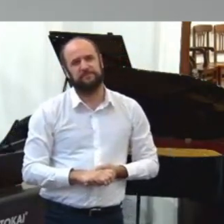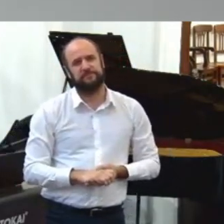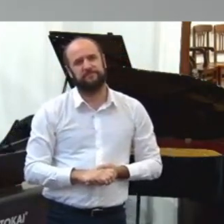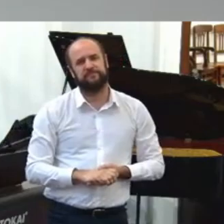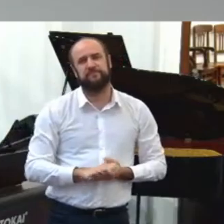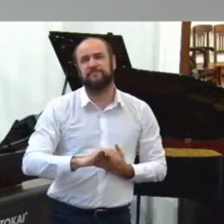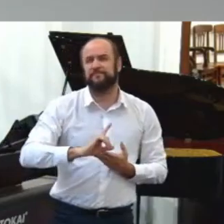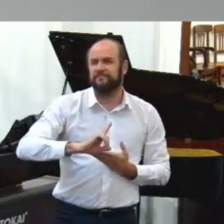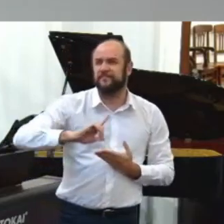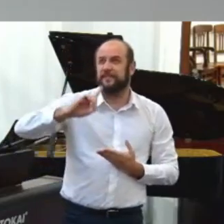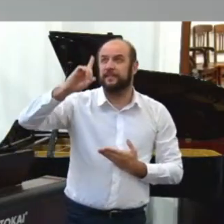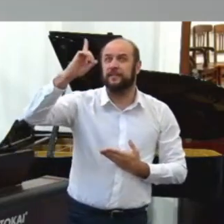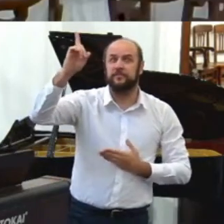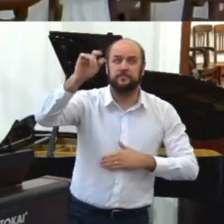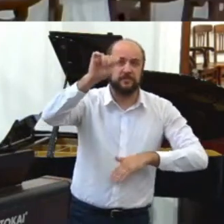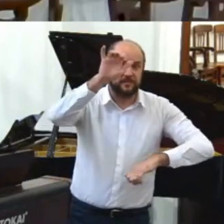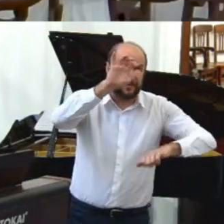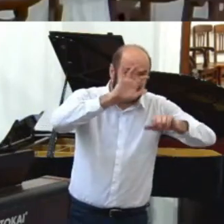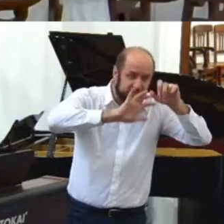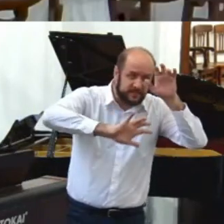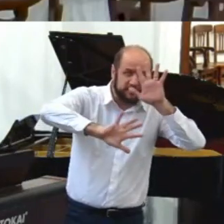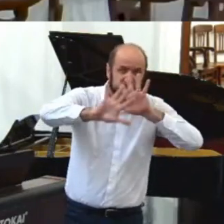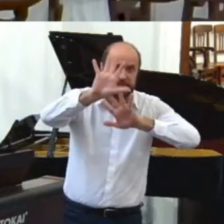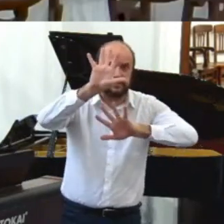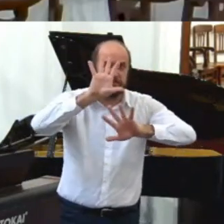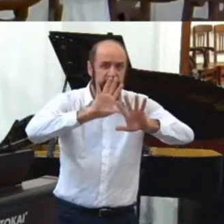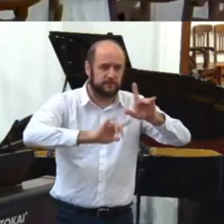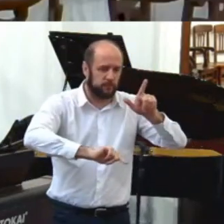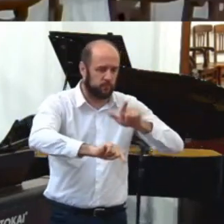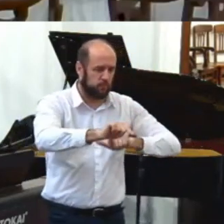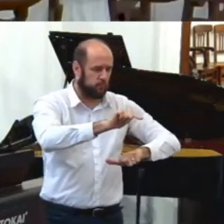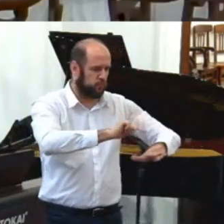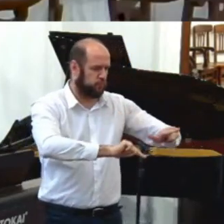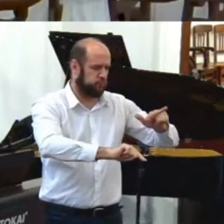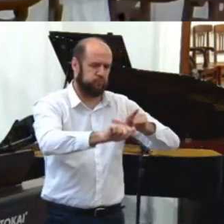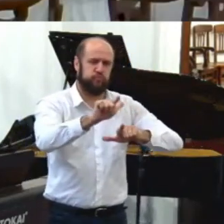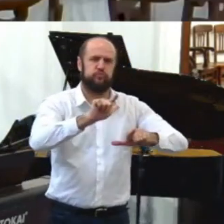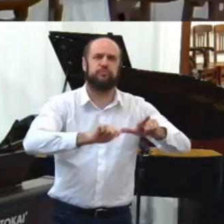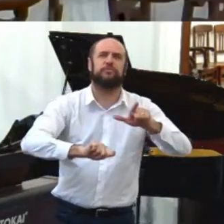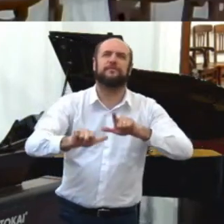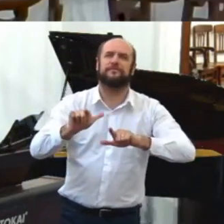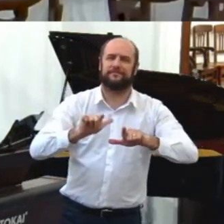Deus é o invisível operante. Ei-lo aqui.